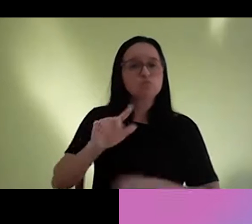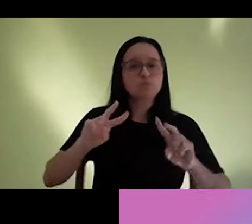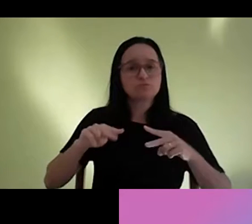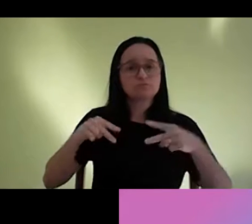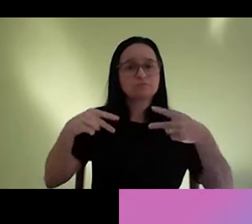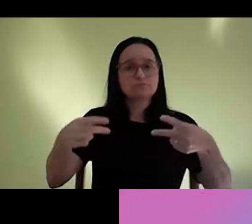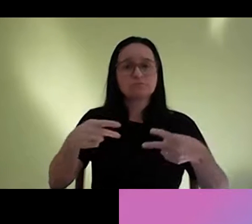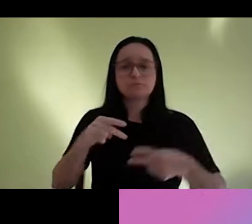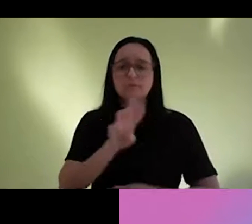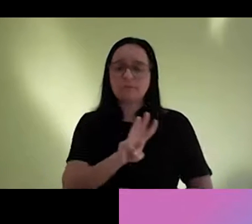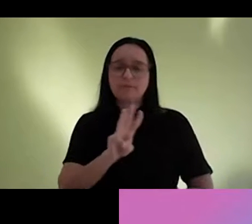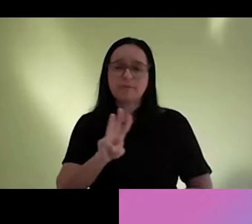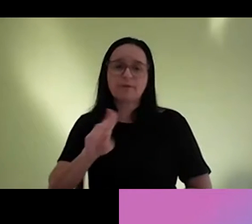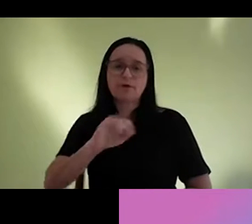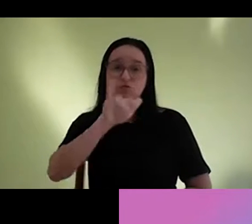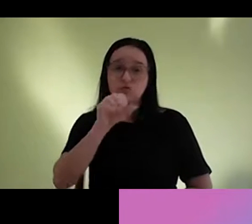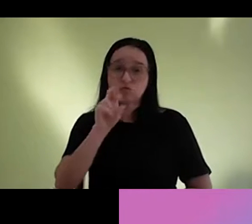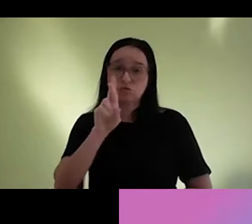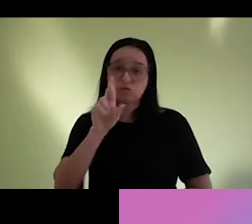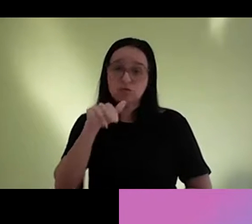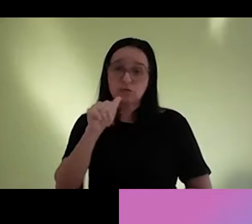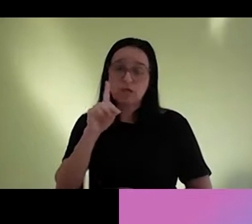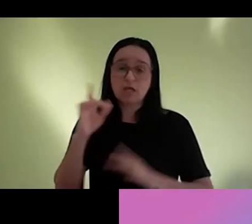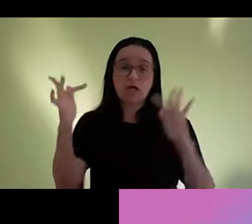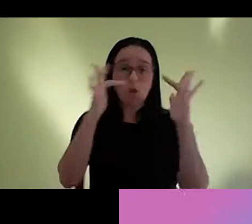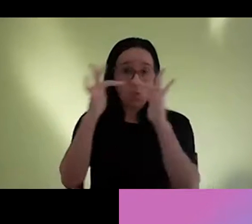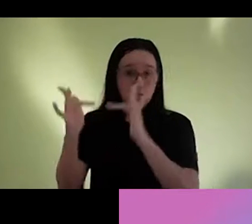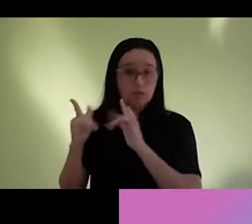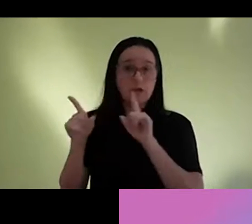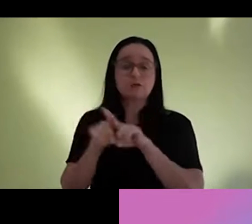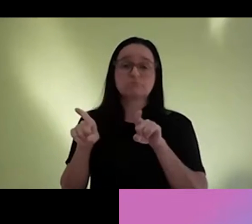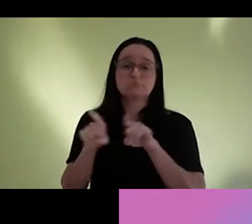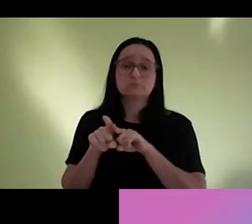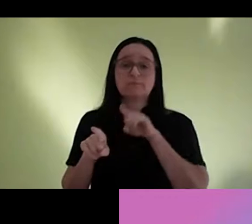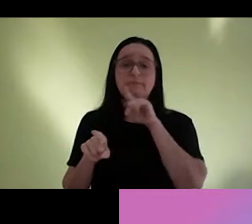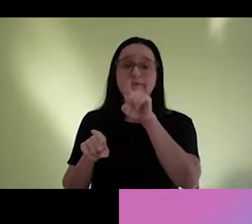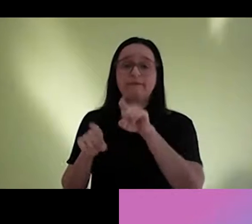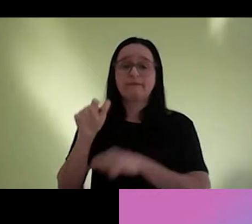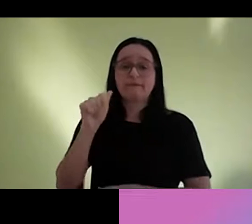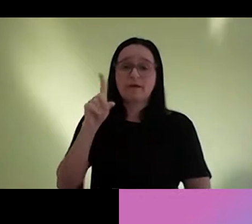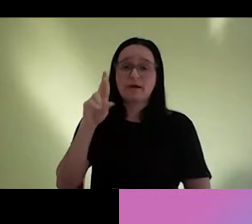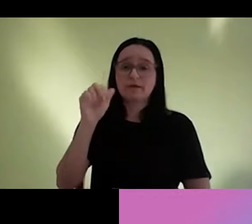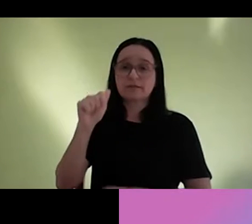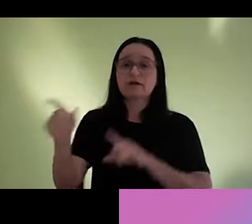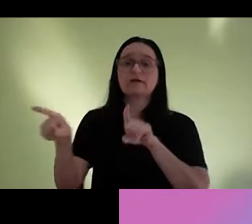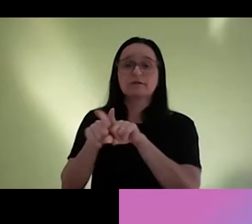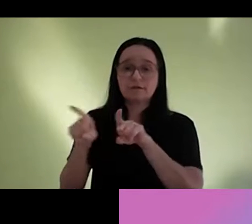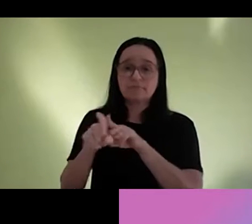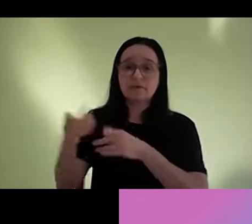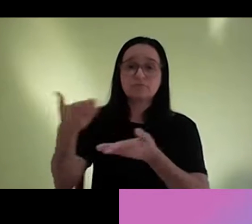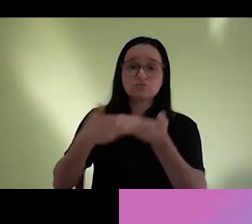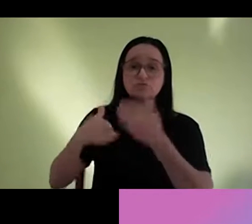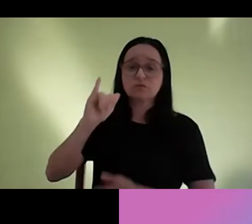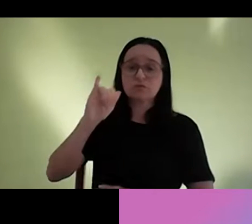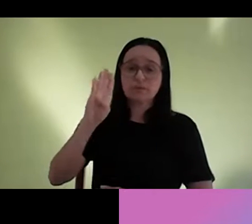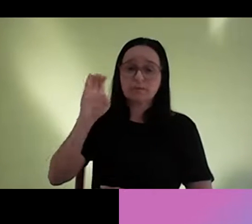contatos então também estejam super convidados aí para o Jornada a Adriana é nossa parceira assim como todo o pessoal da IBM e aí